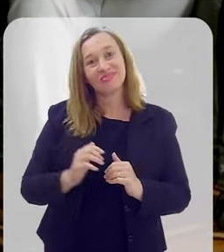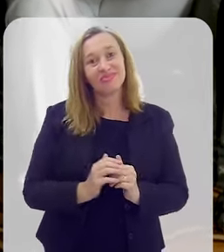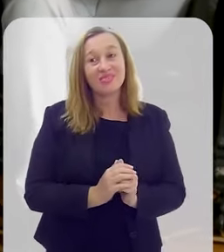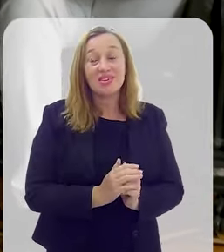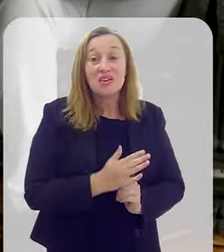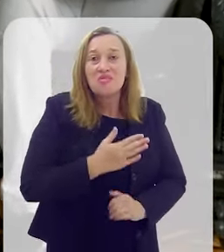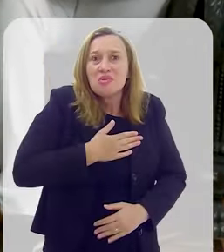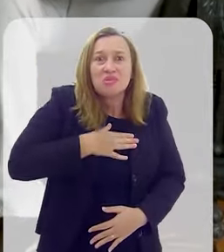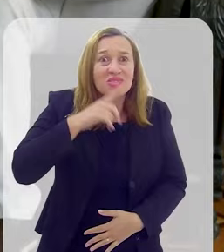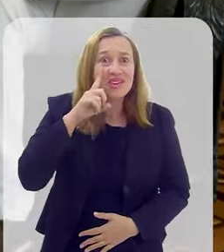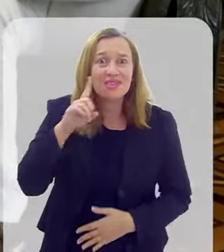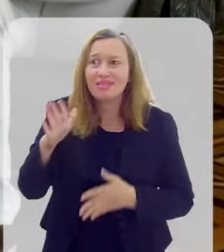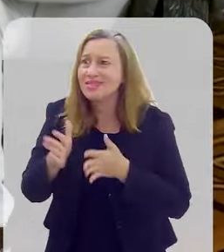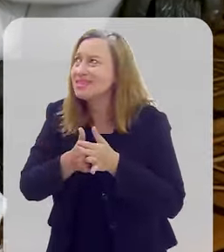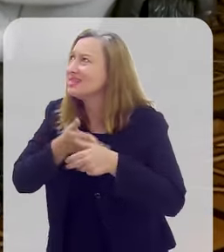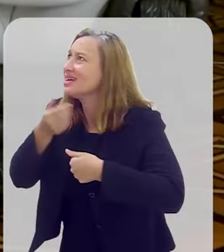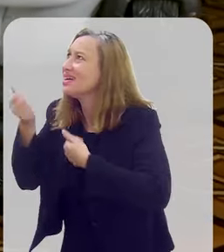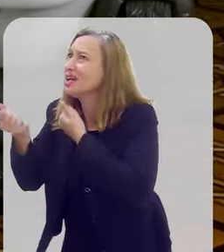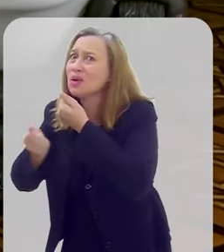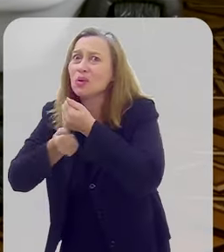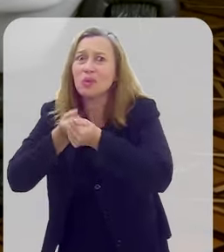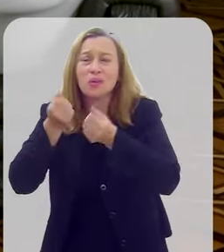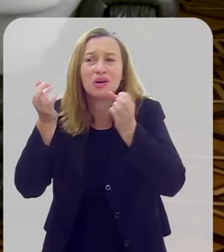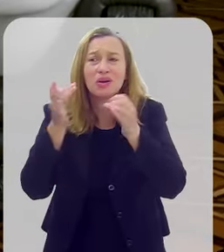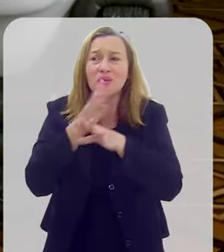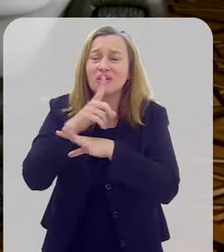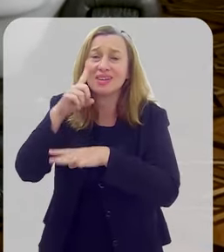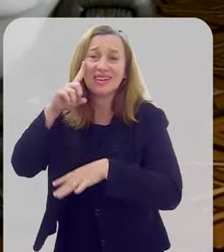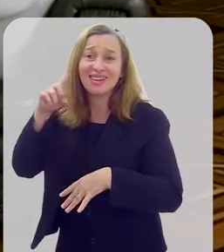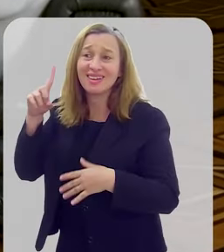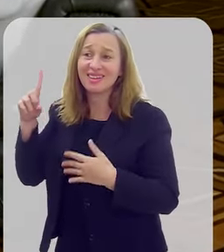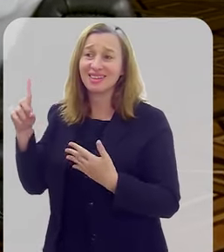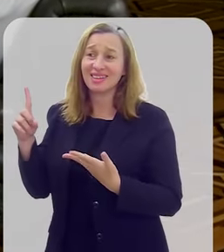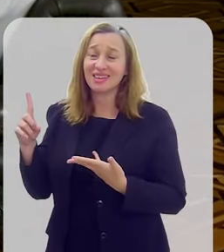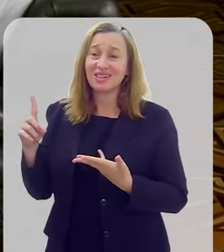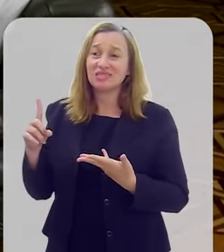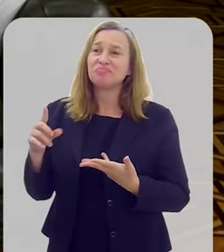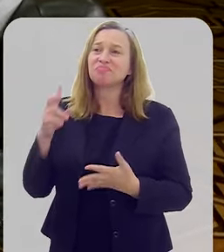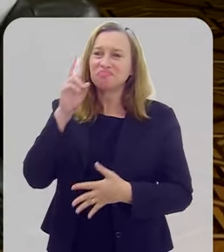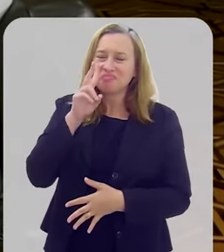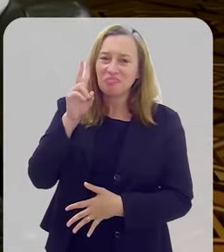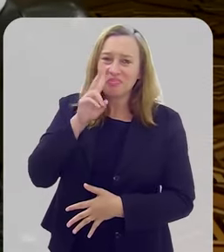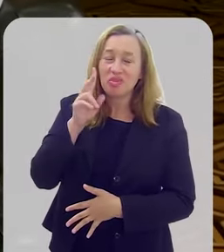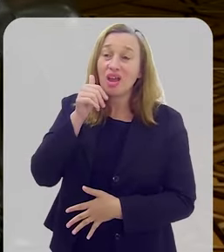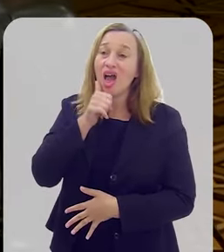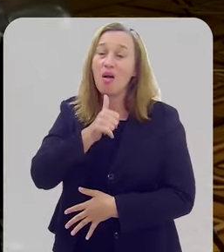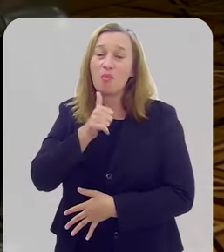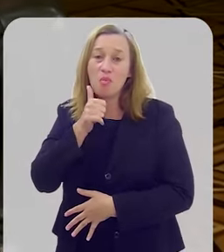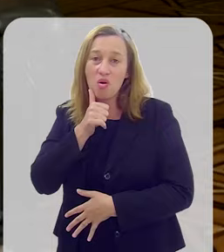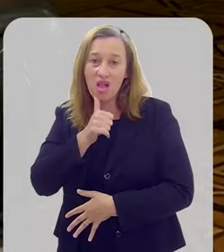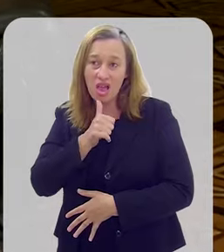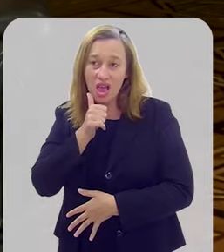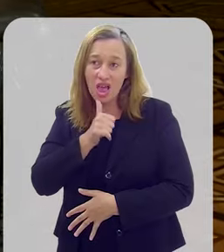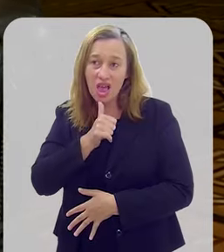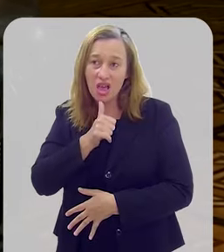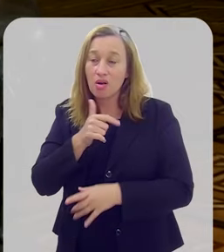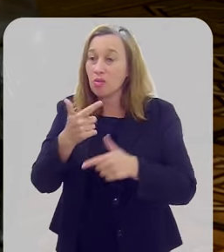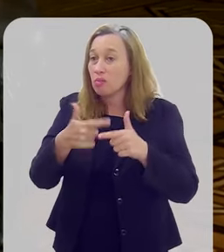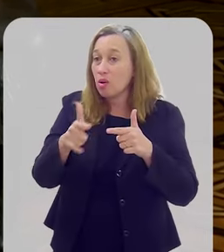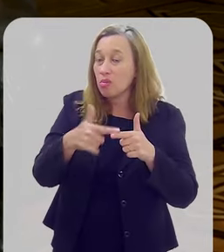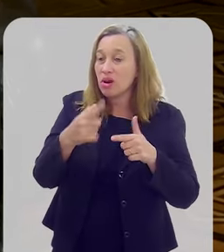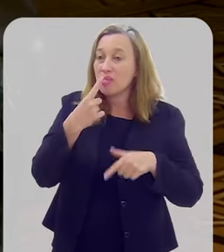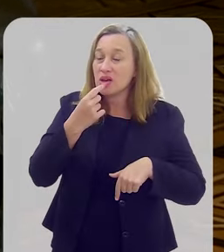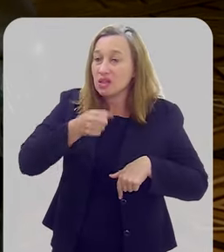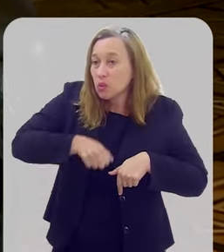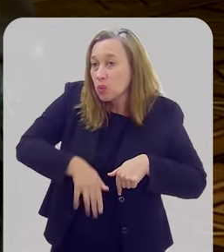adorar meu Deus coisa linda né me lembrou do da mulher do fluxo de sangue né